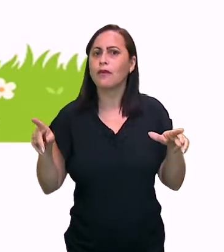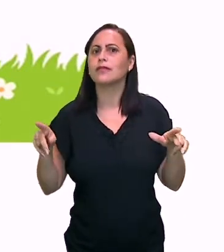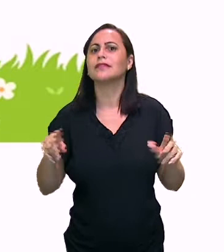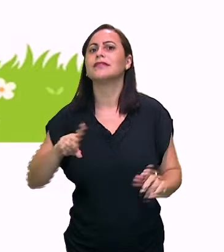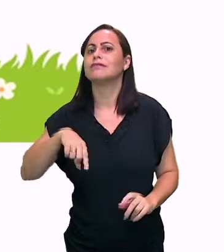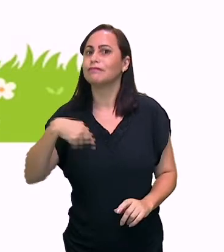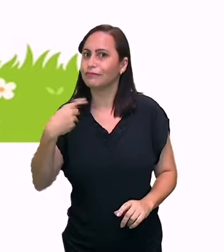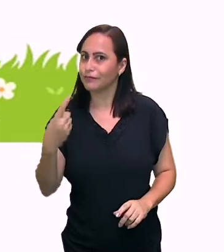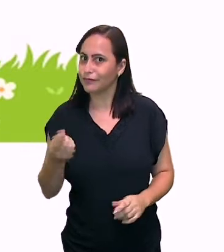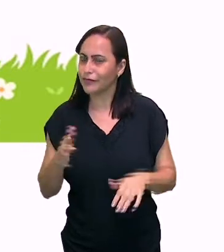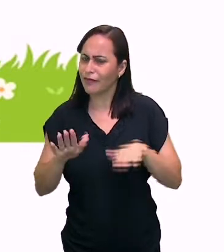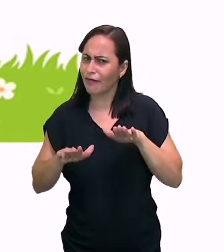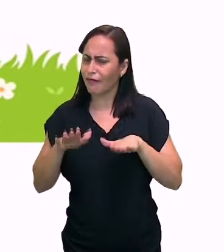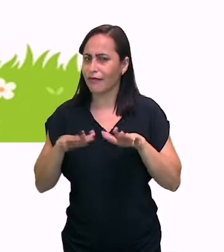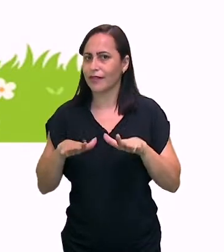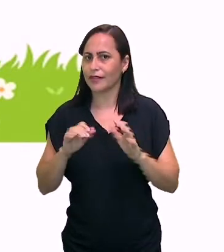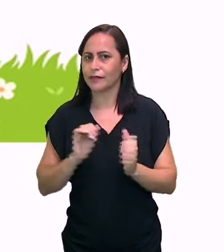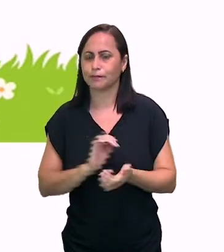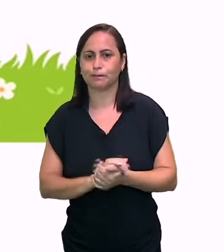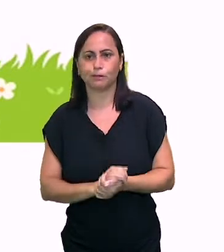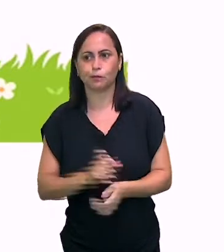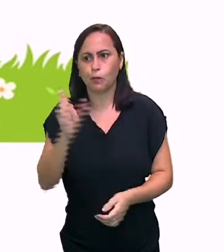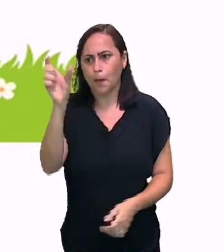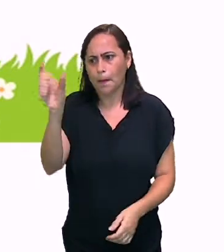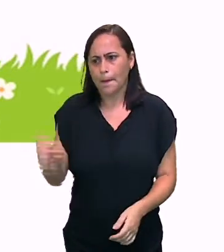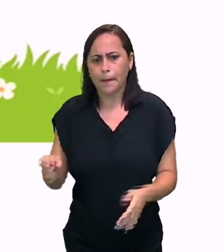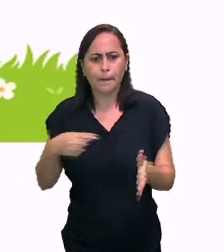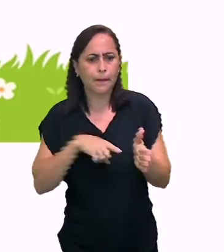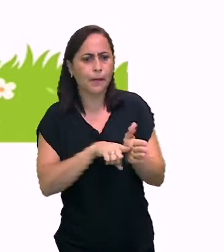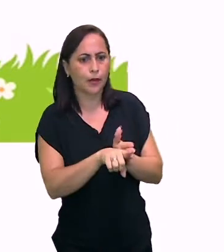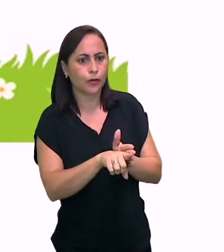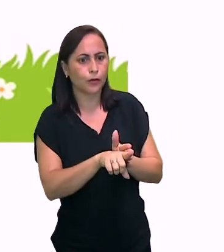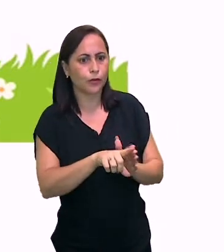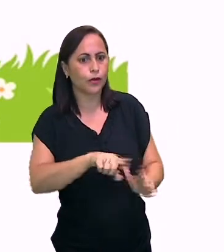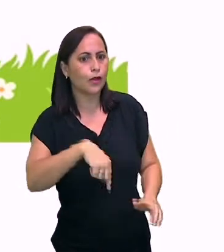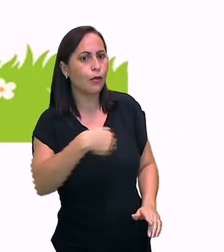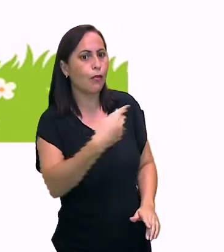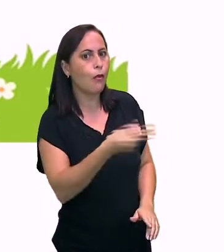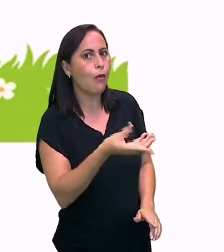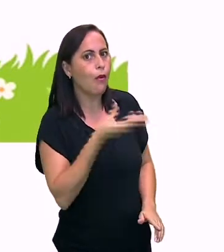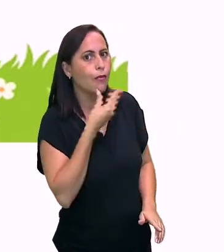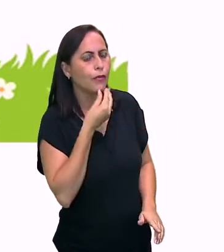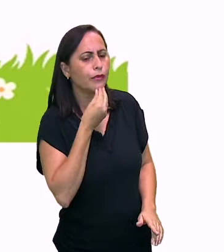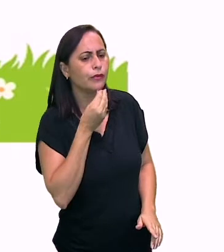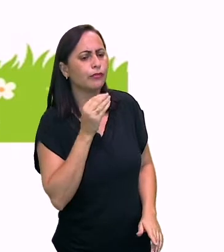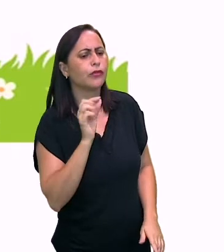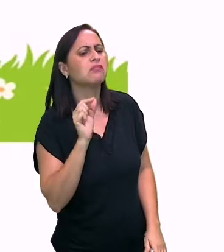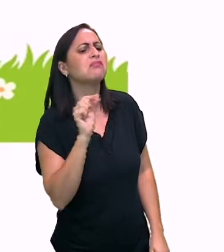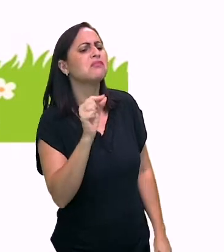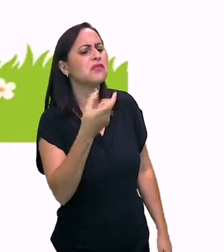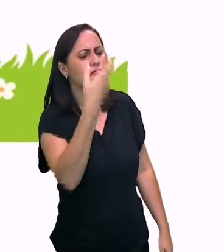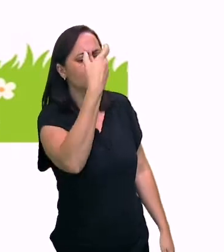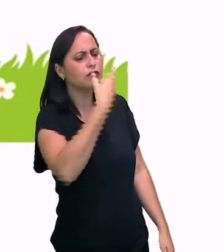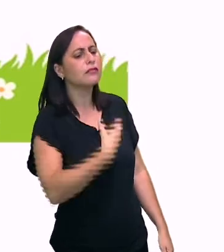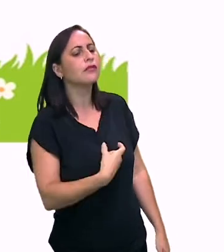talvez. Pedro pergunta para o Maurício: quem sou